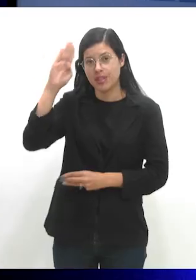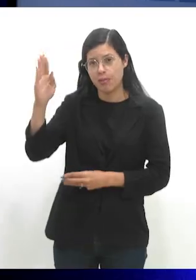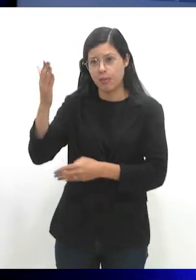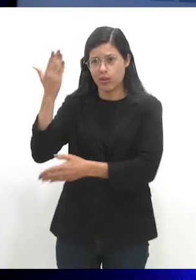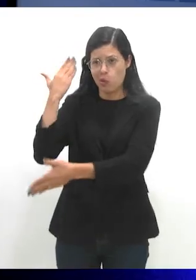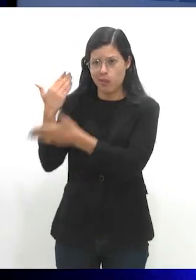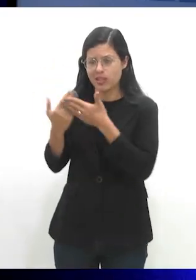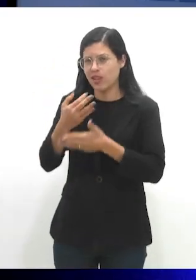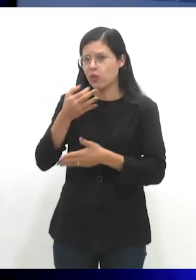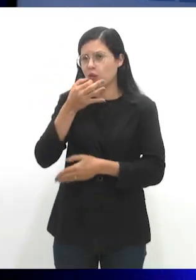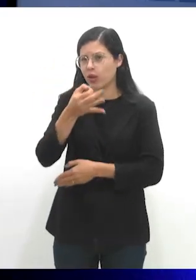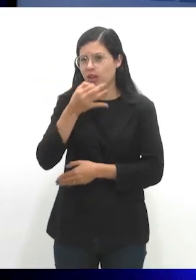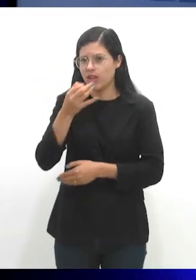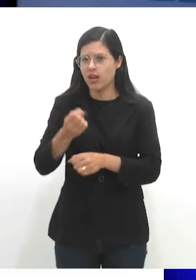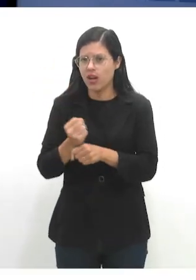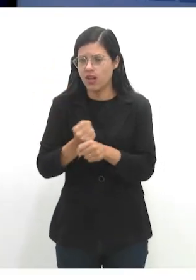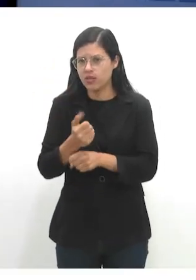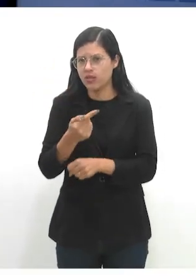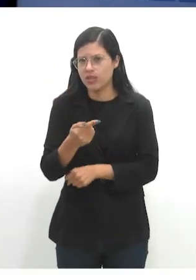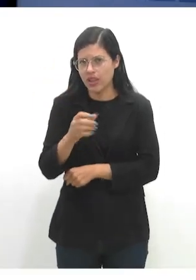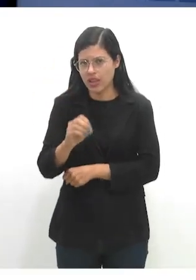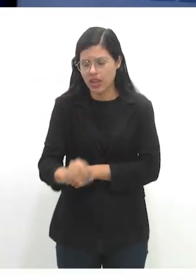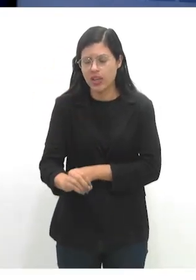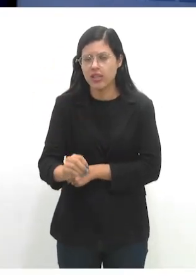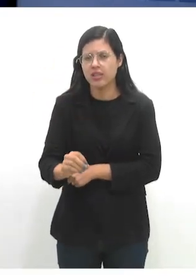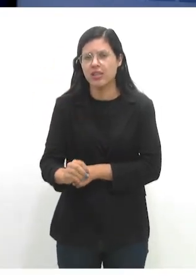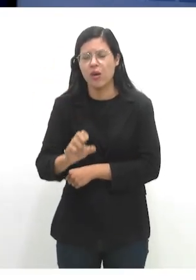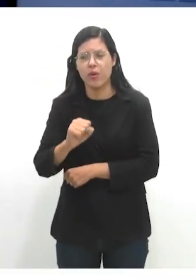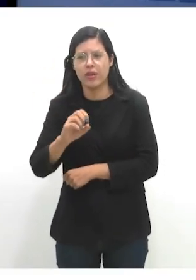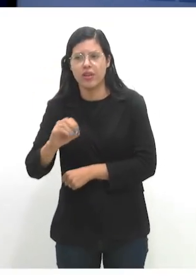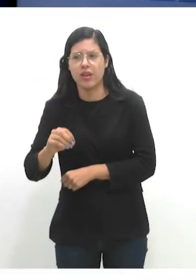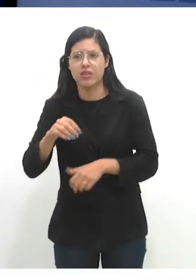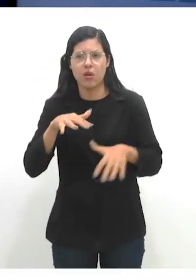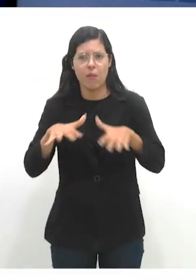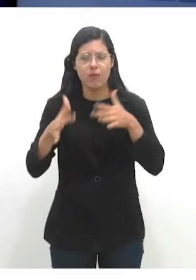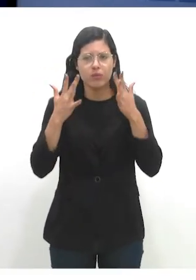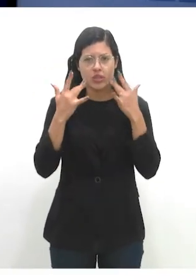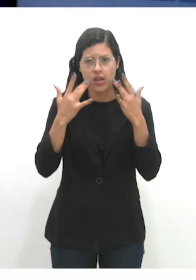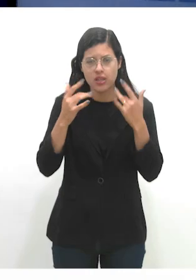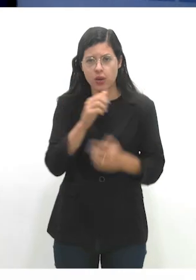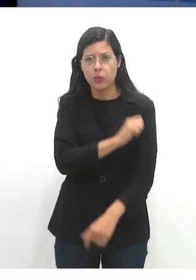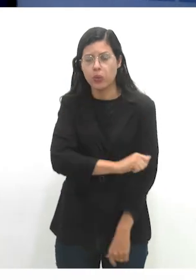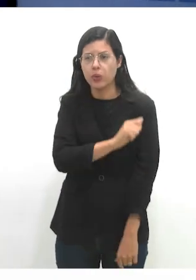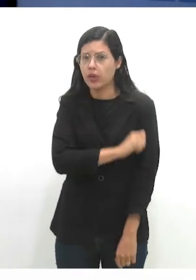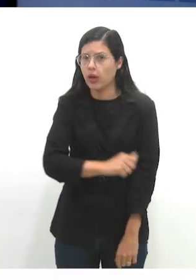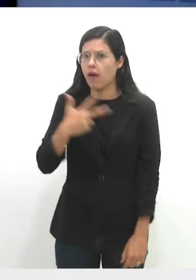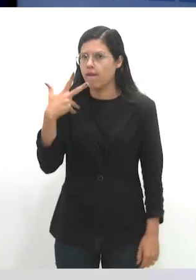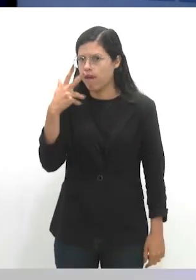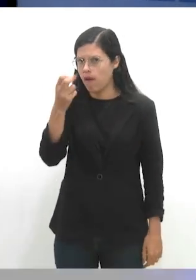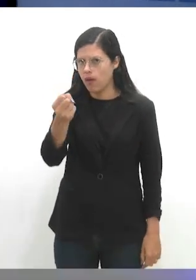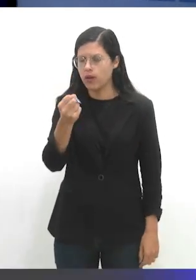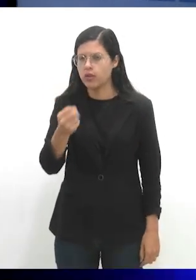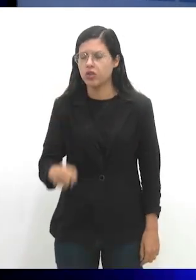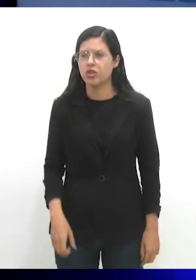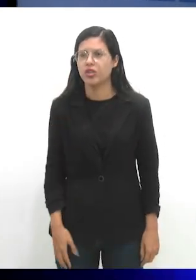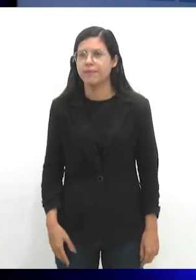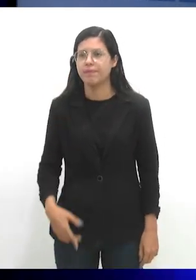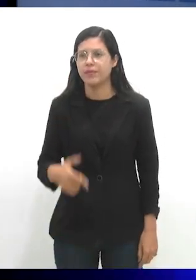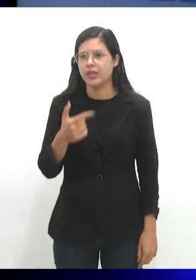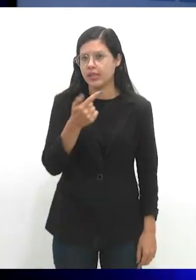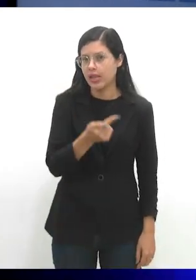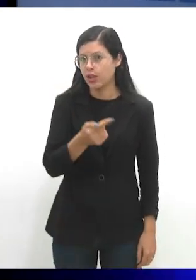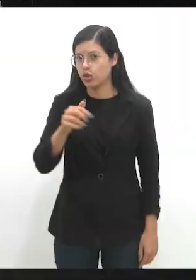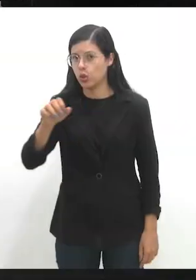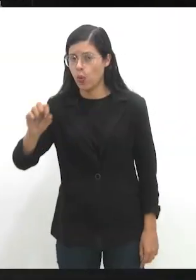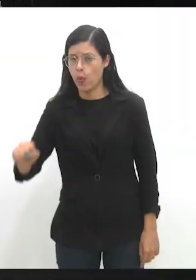época em que eu fui crítico, foi anos 70 e anos 80, o movimento teatral carioca era muito intenso. Então eram 7,